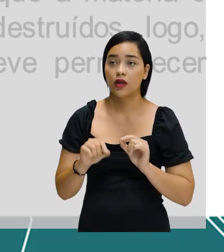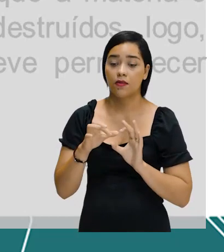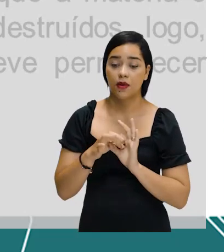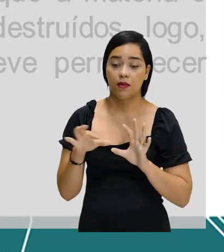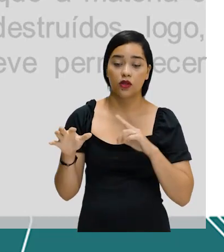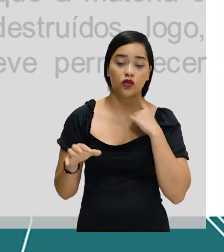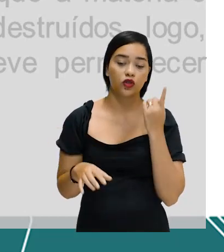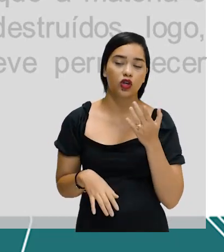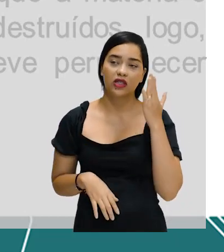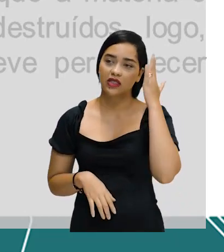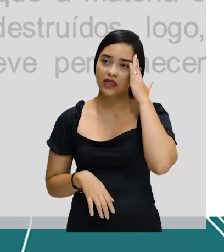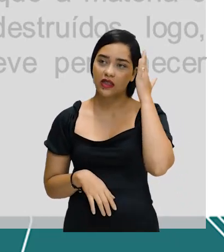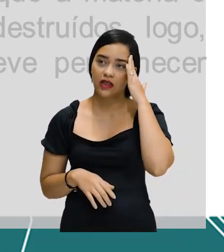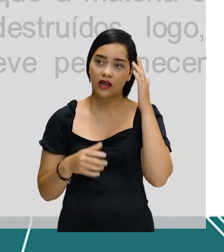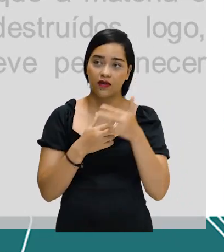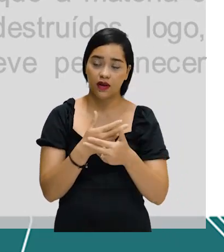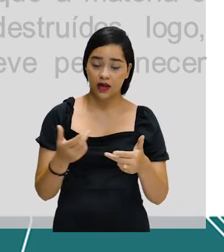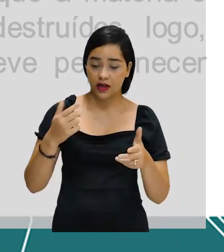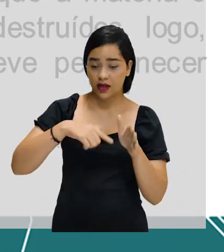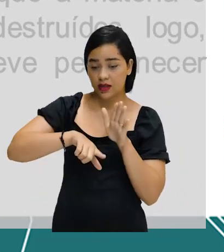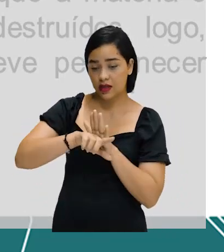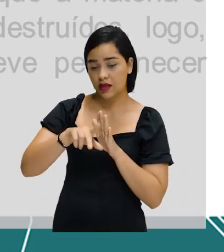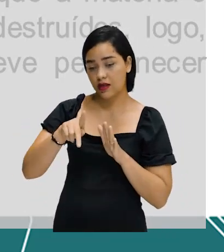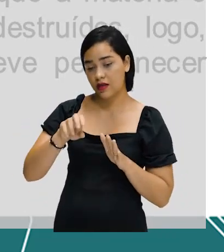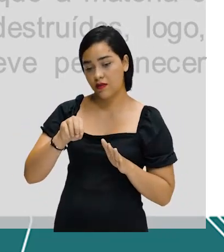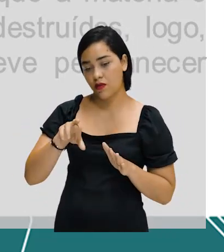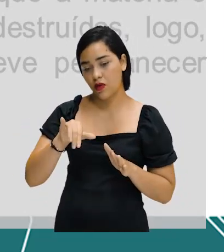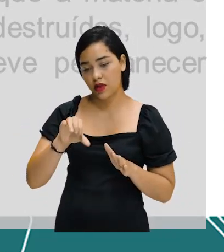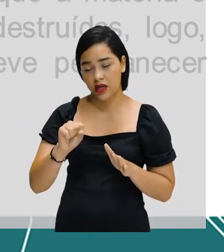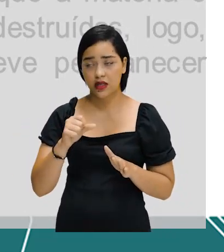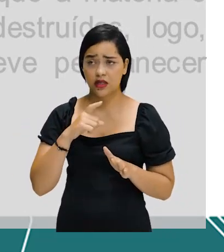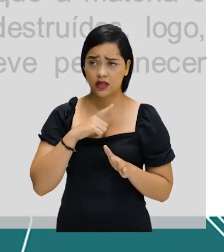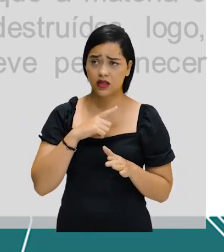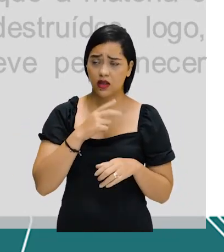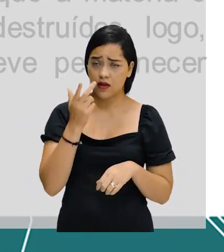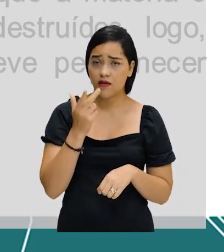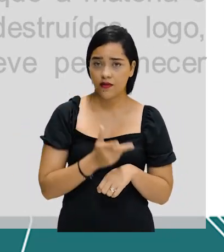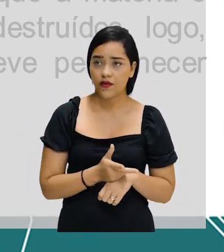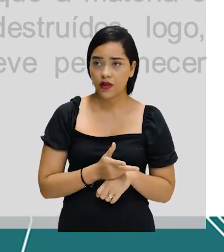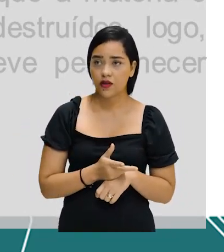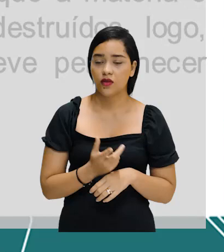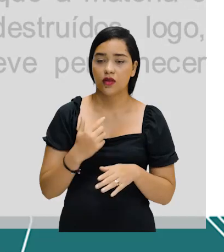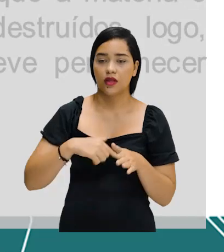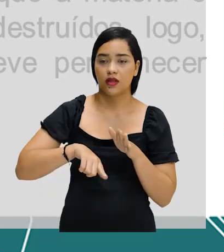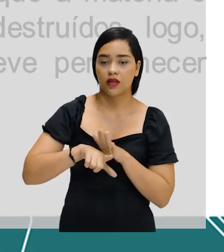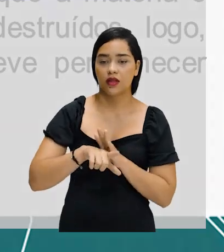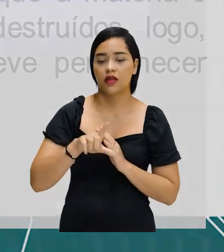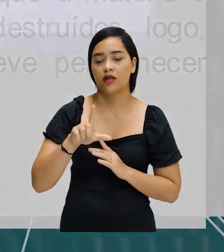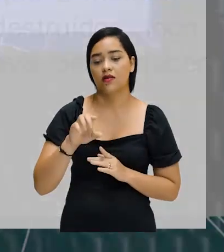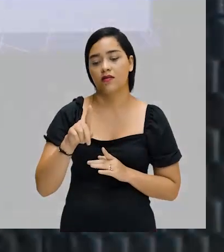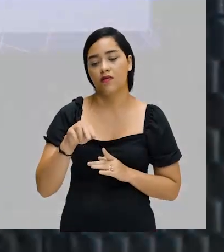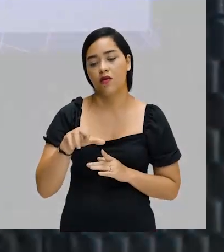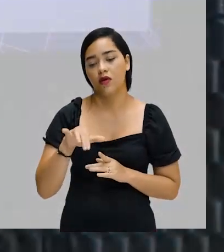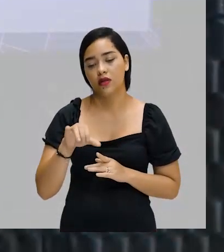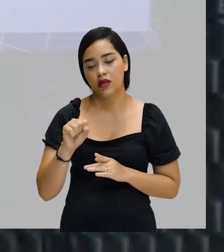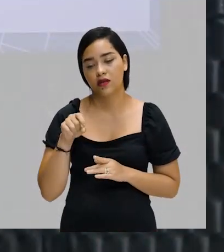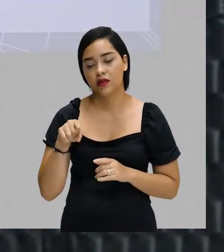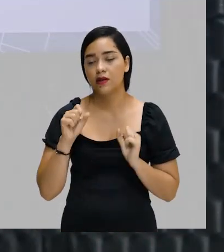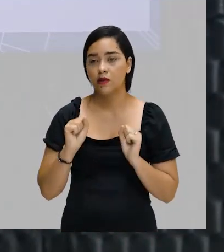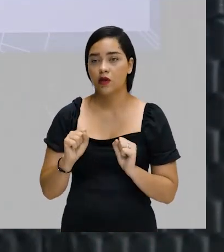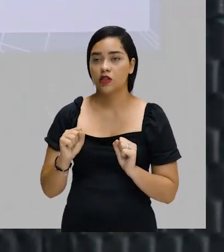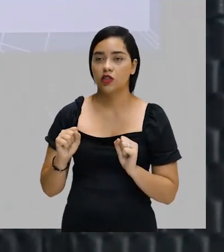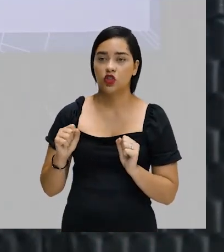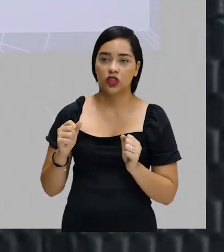gente compreender as leis ponderais. Nós temos um vídeo sobre as leis ponderais, então você pode